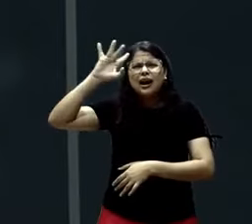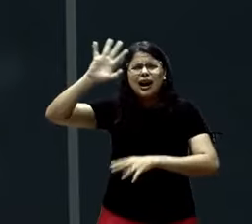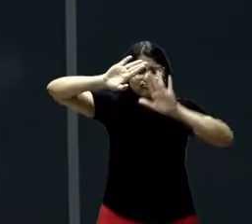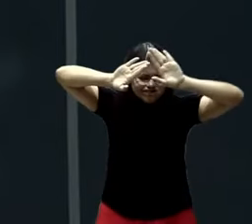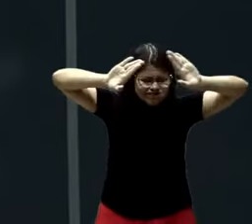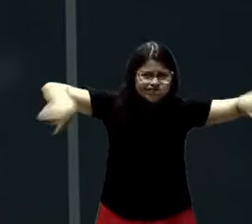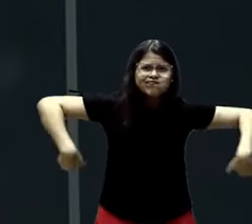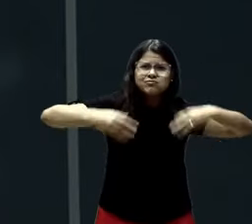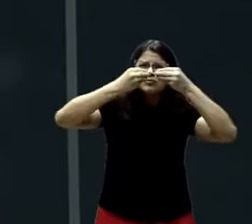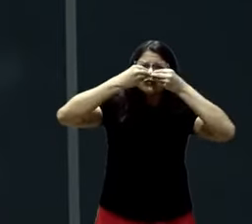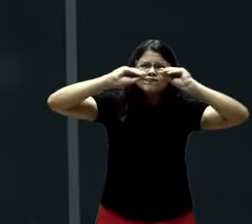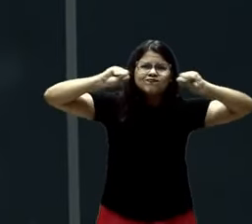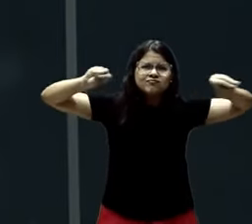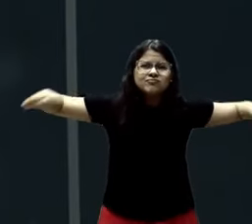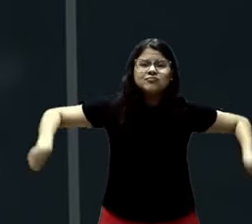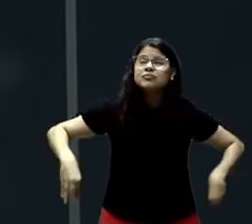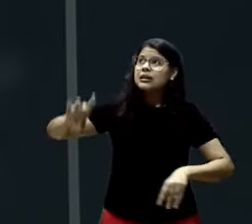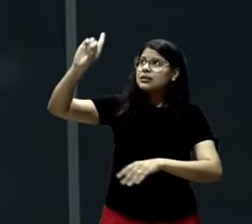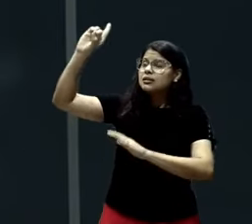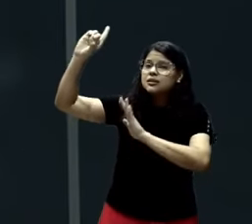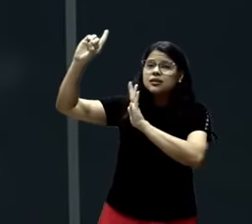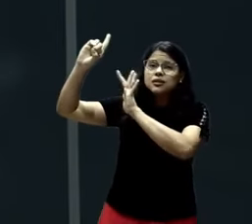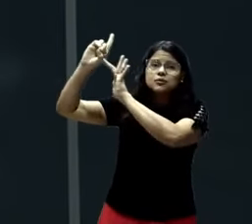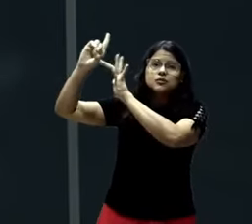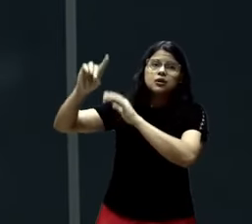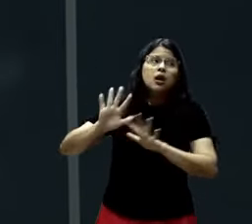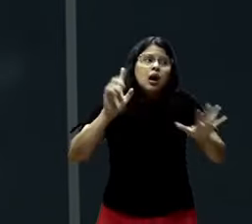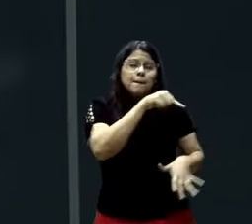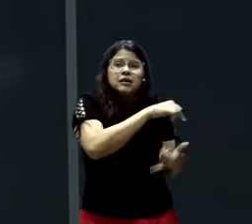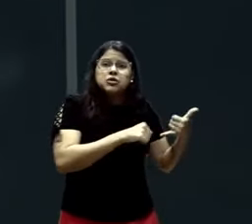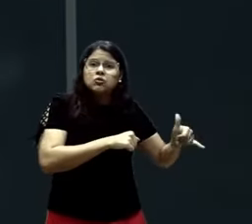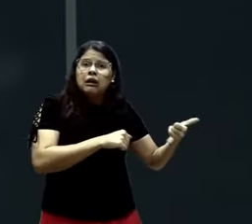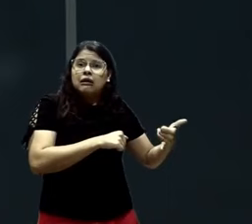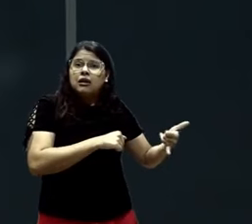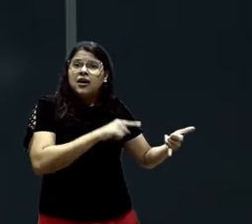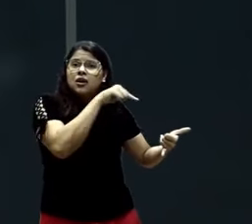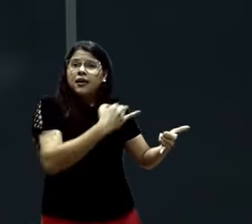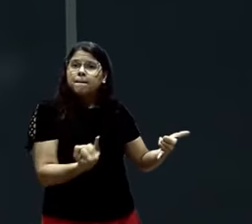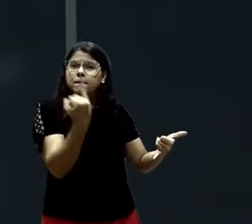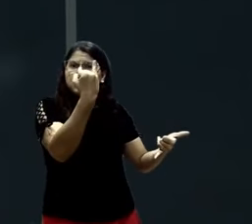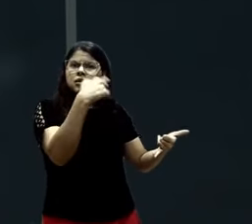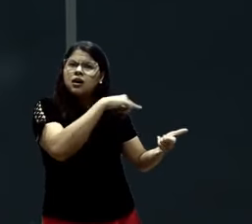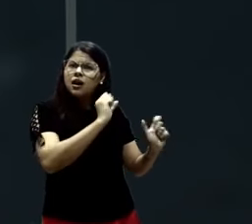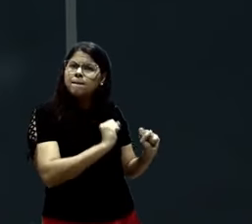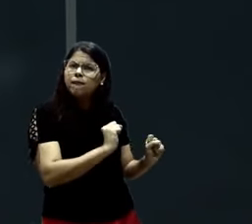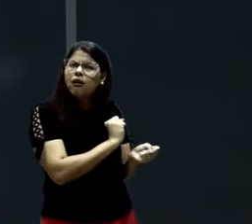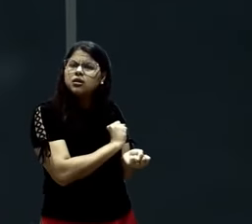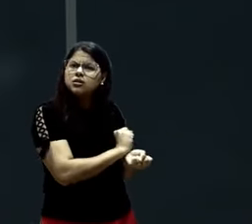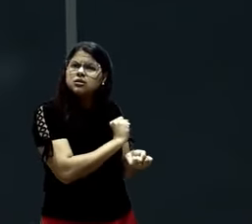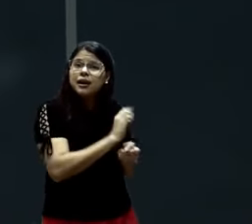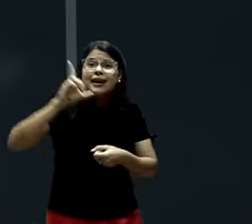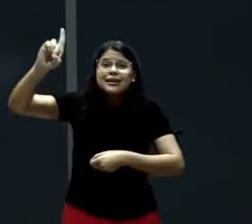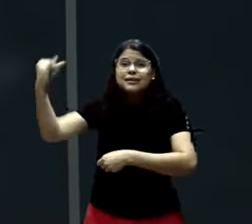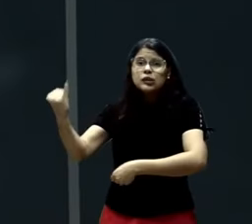ninguém. Mas é uma coisa importante, pode esperar um pouquinho. Não existe nada mais importante do que